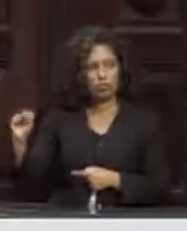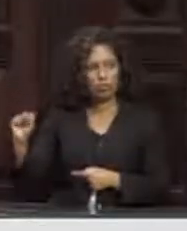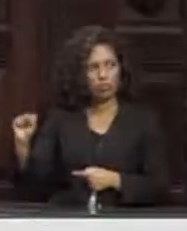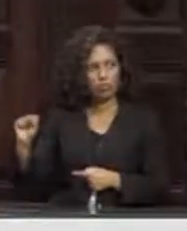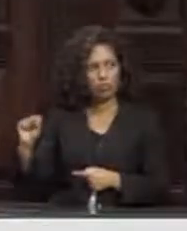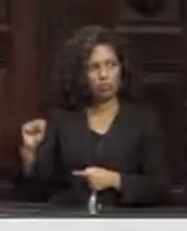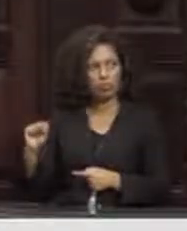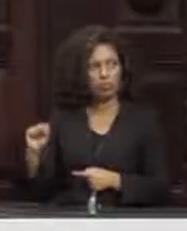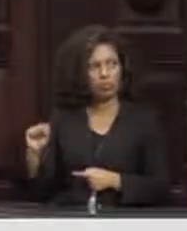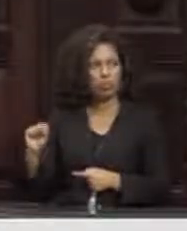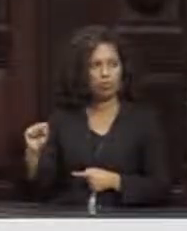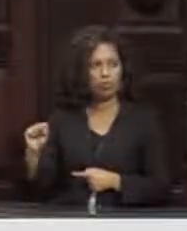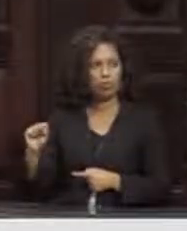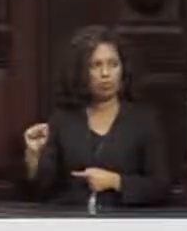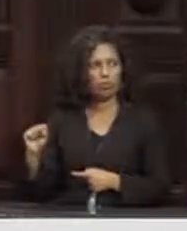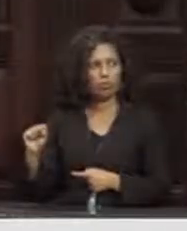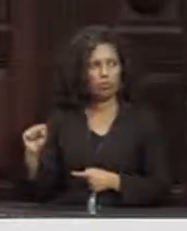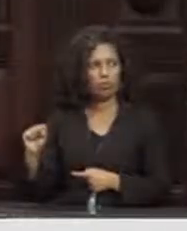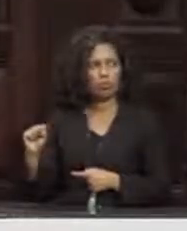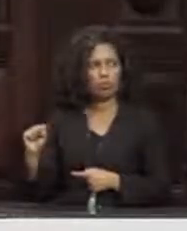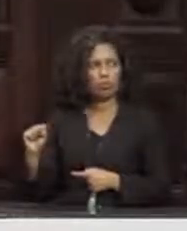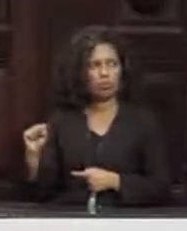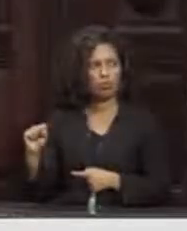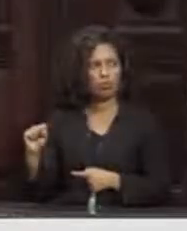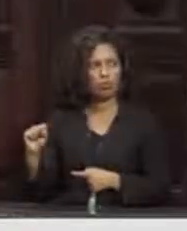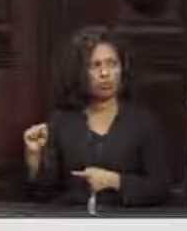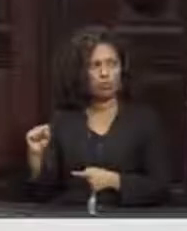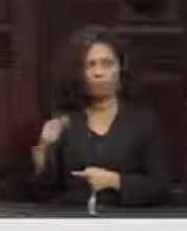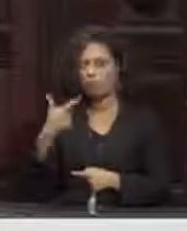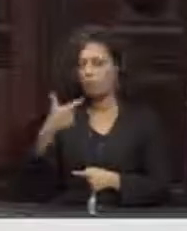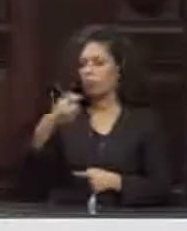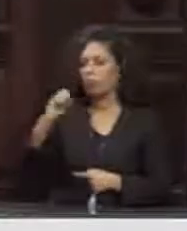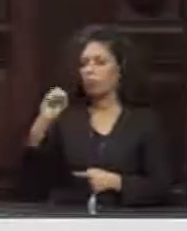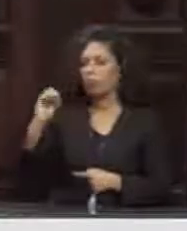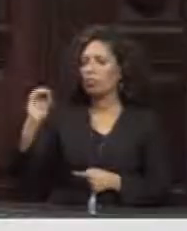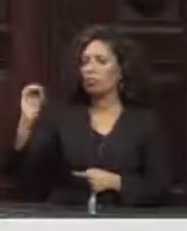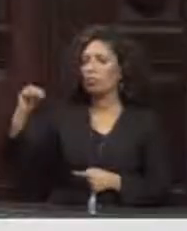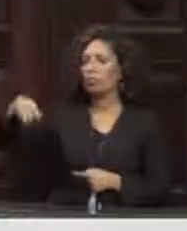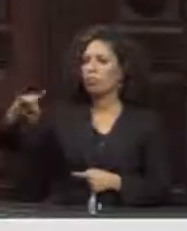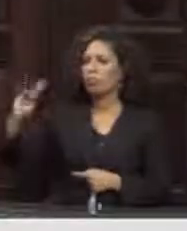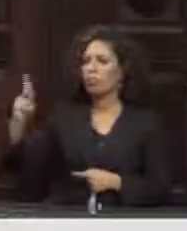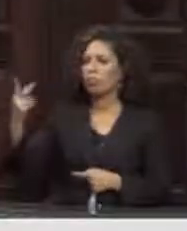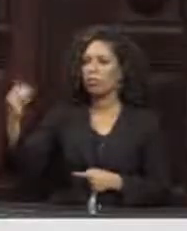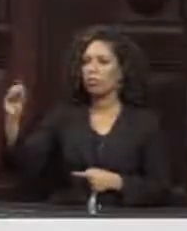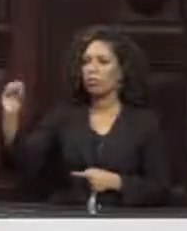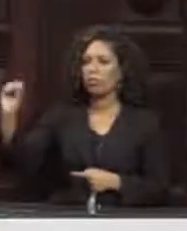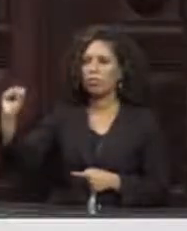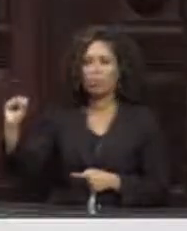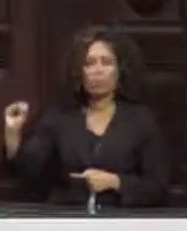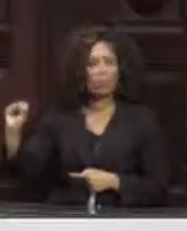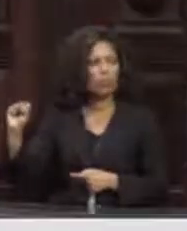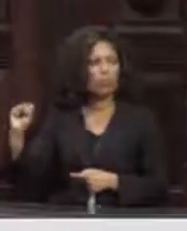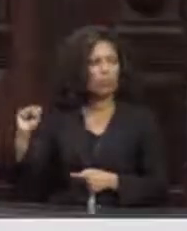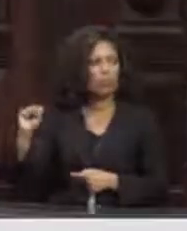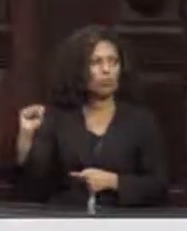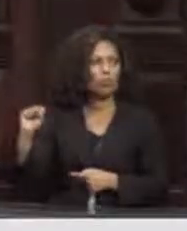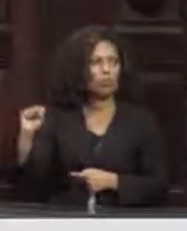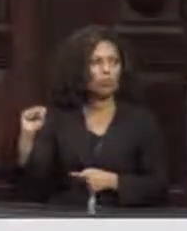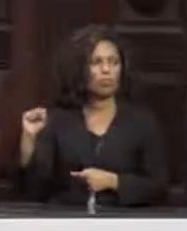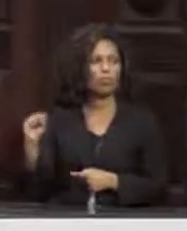E a destinação? Aliás, 200 milhões. E a destinação,